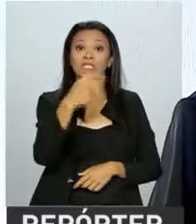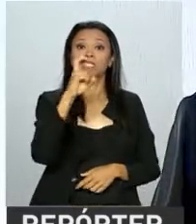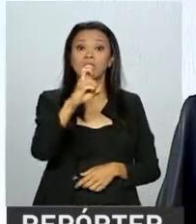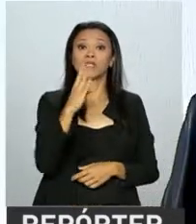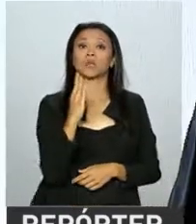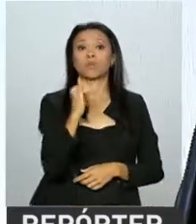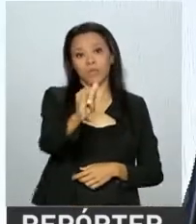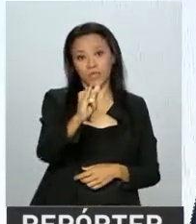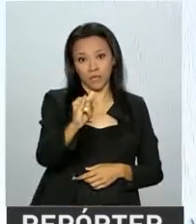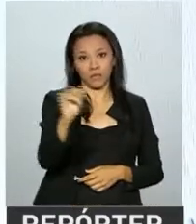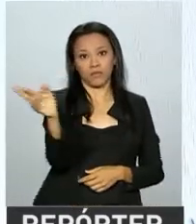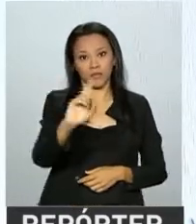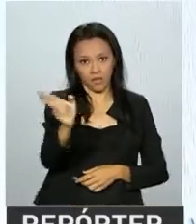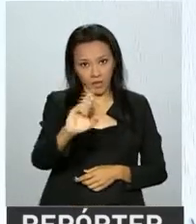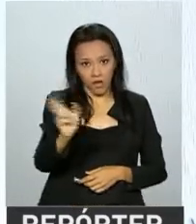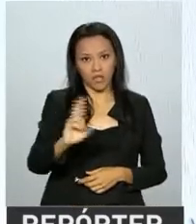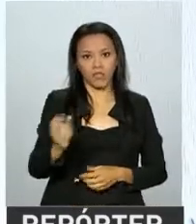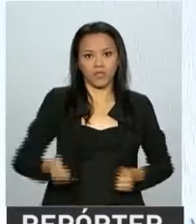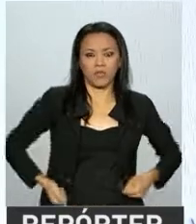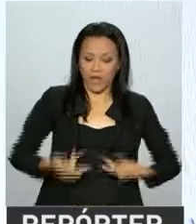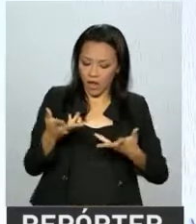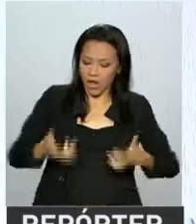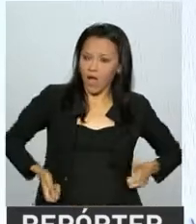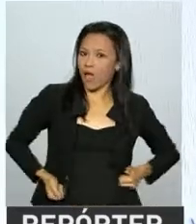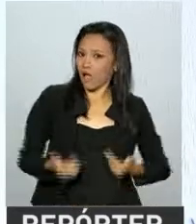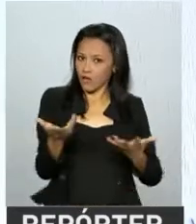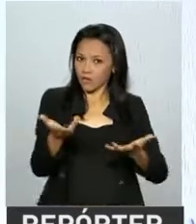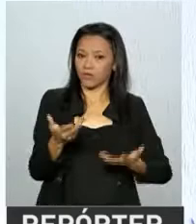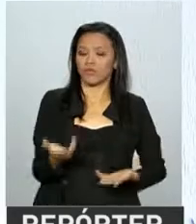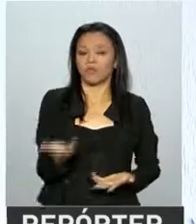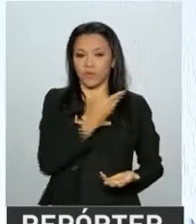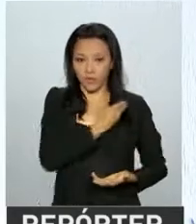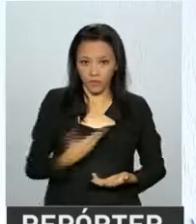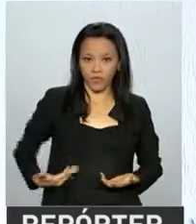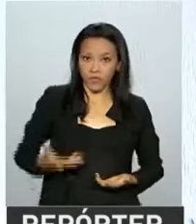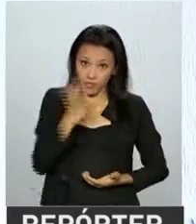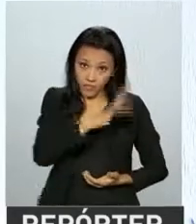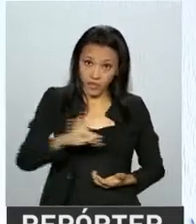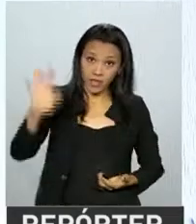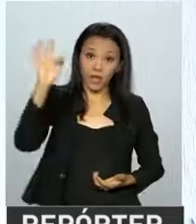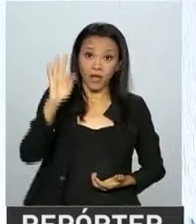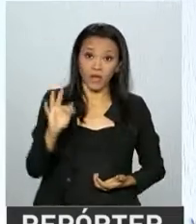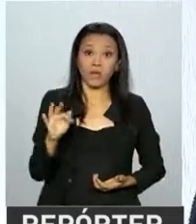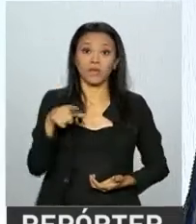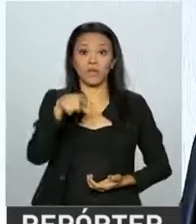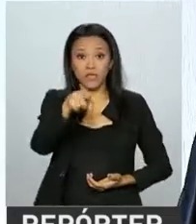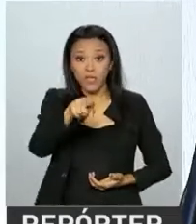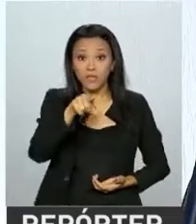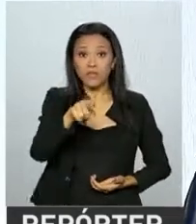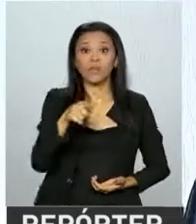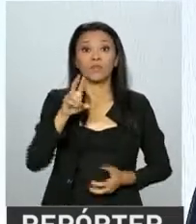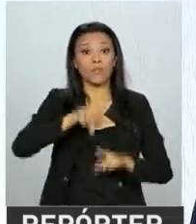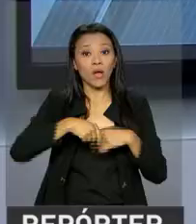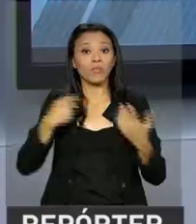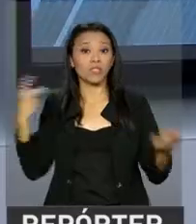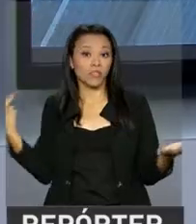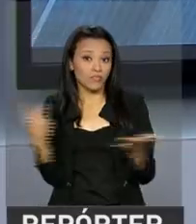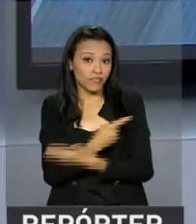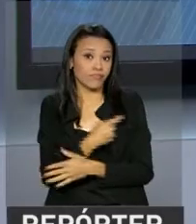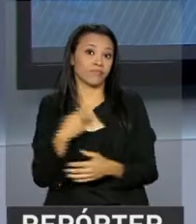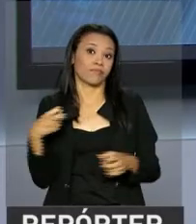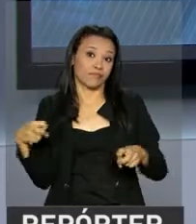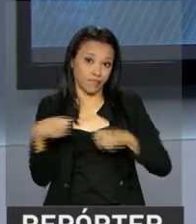de reais que foram gastos pela previdência apenas nos últimos quatro anos